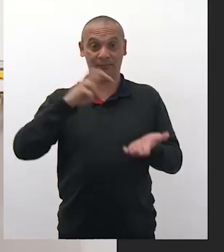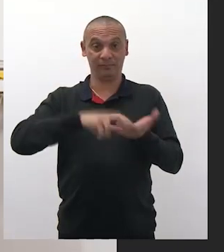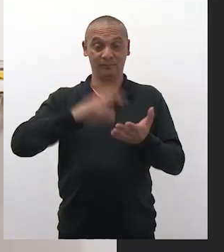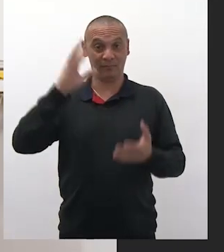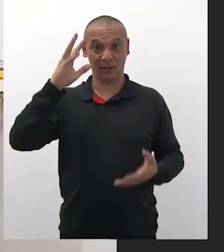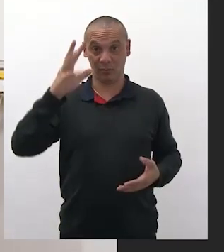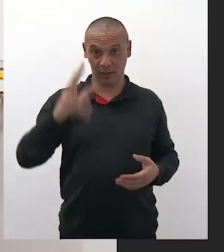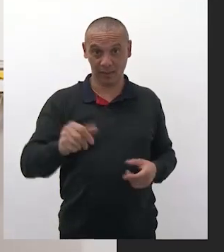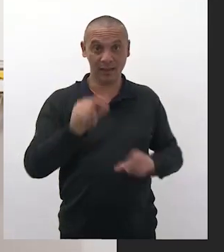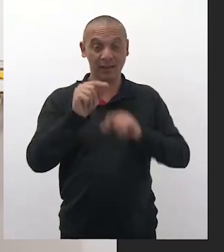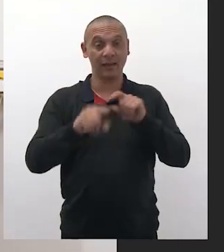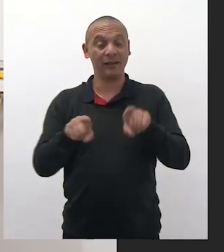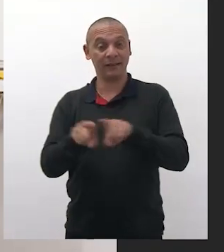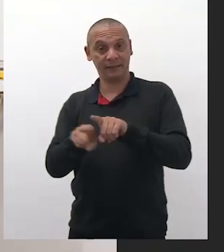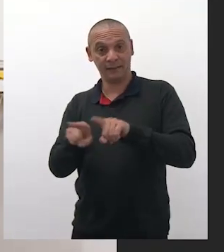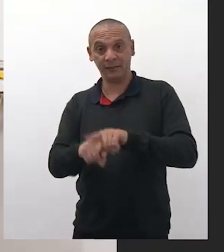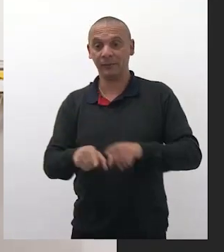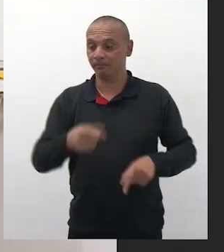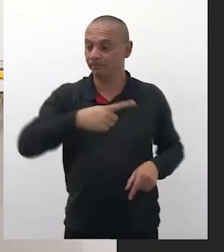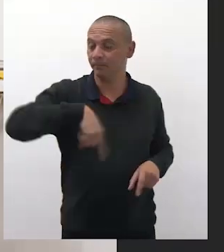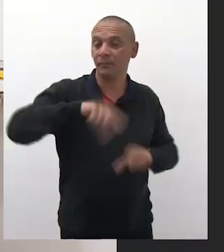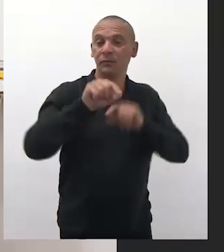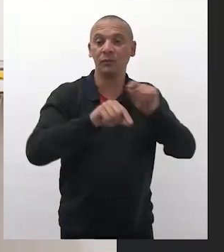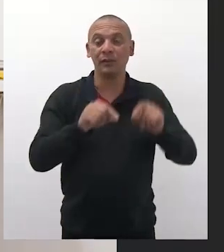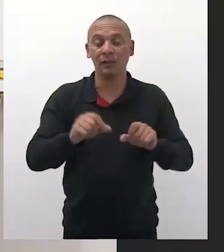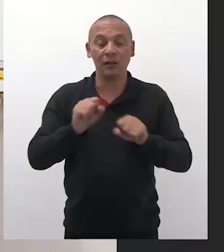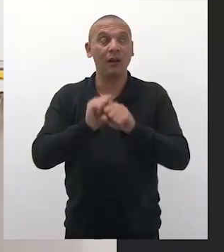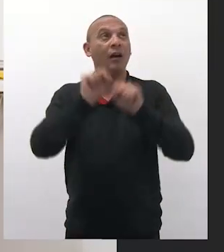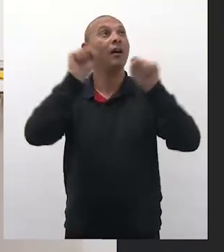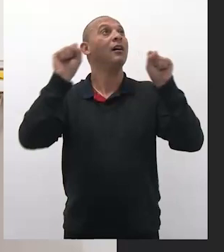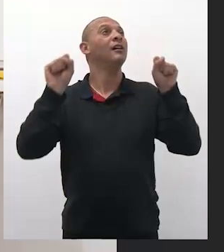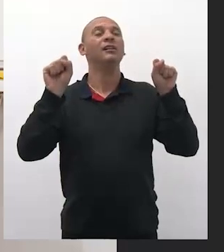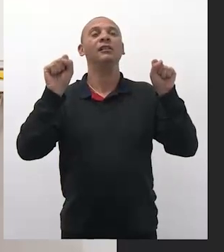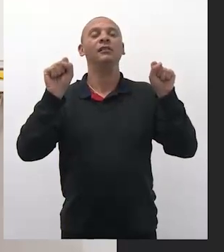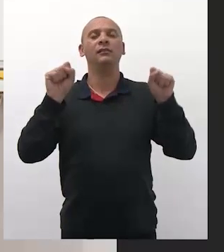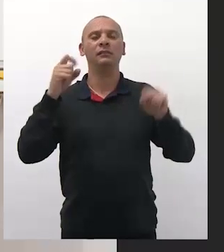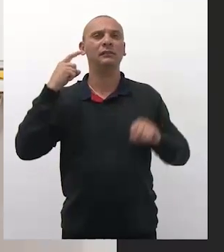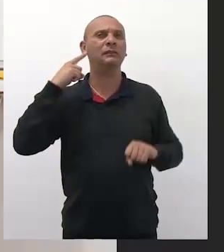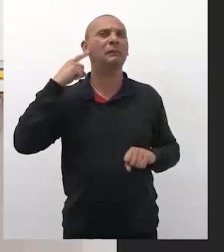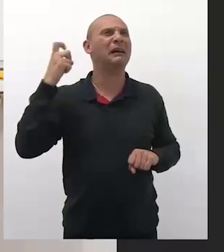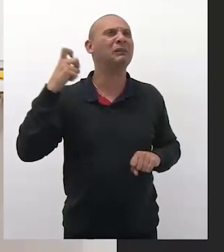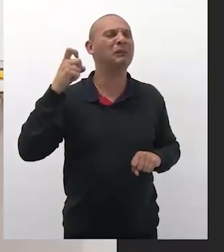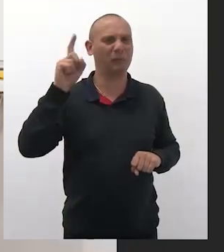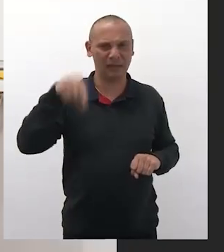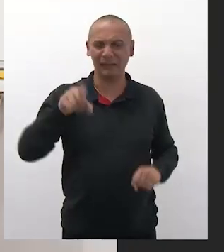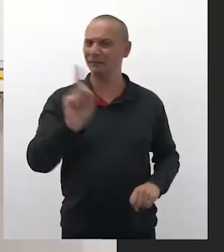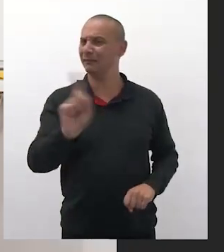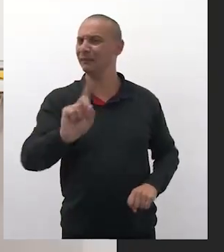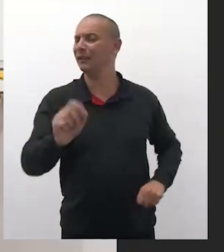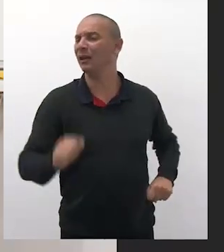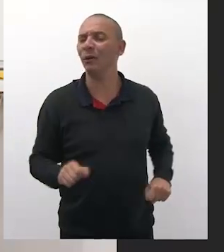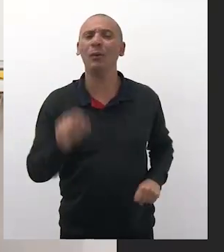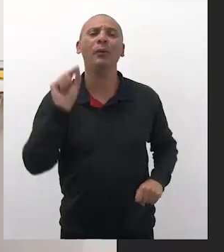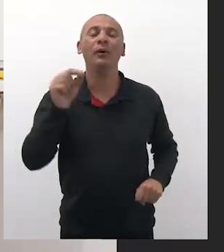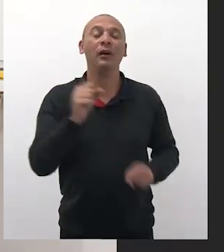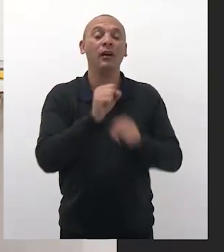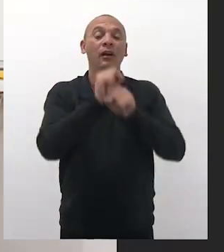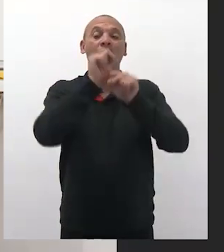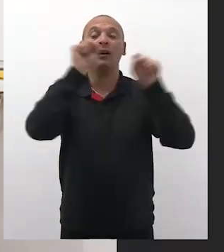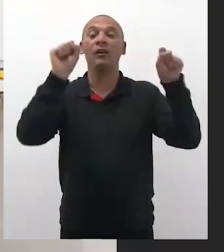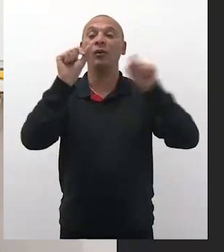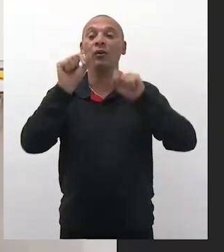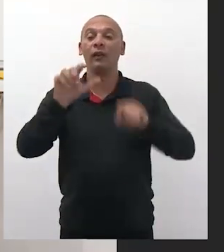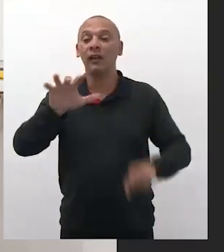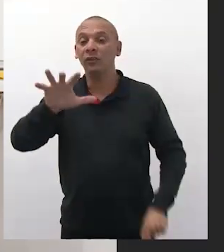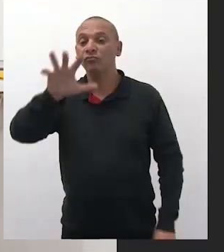Diógenes, a gente não acordava. Eu lembro que não era o barulho que me acordava, mas era o cheiro